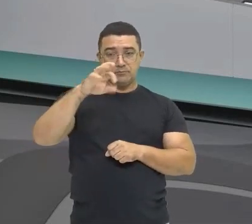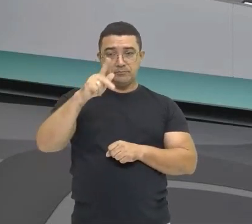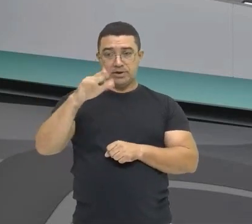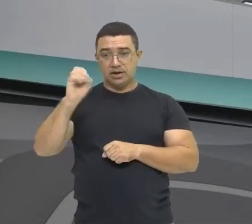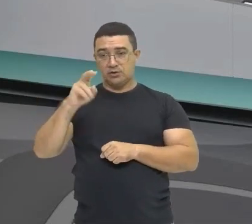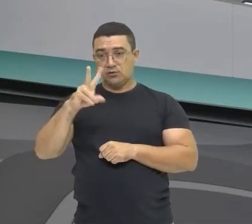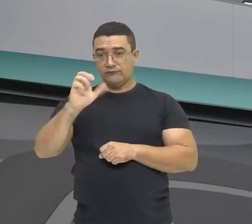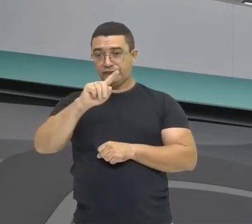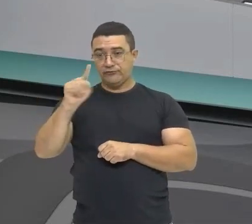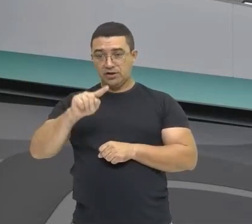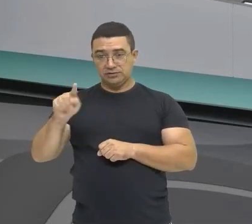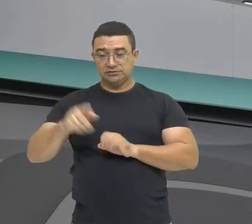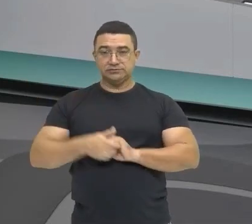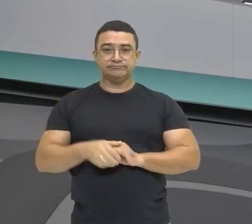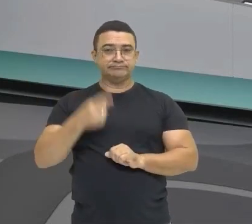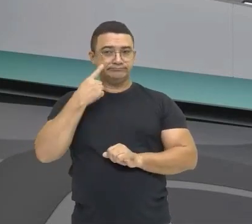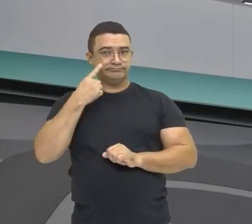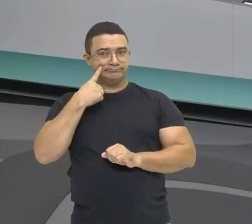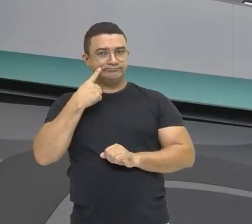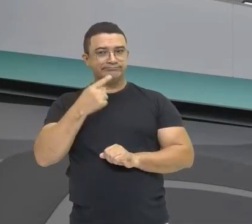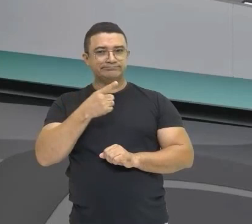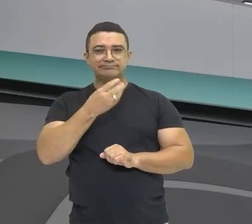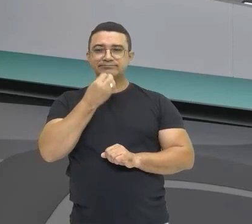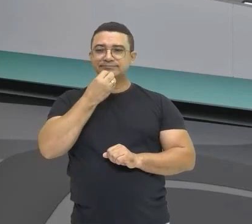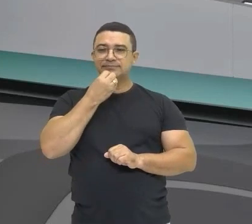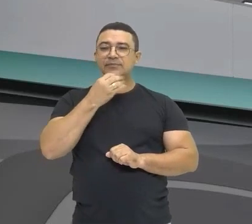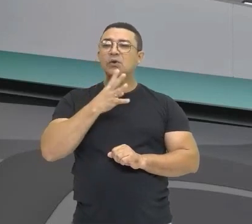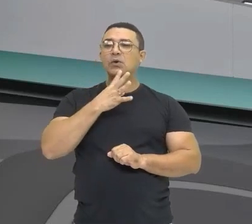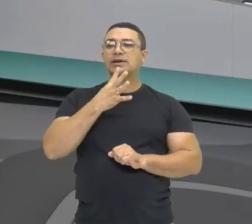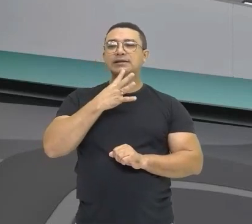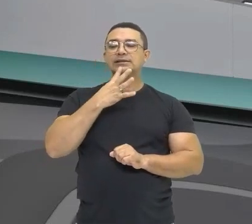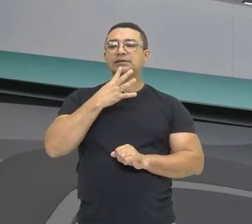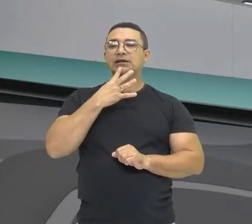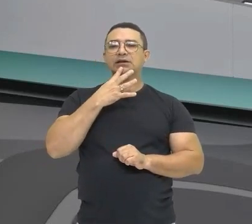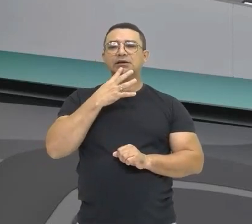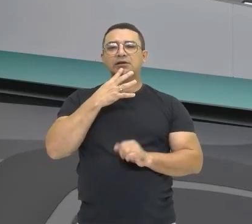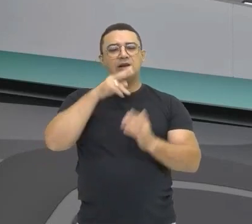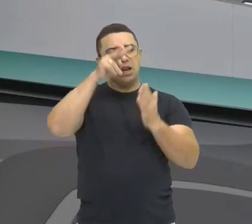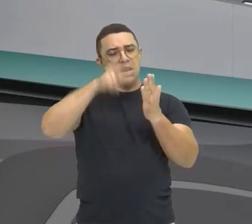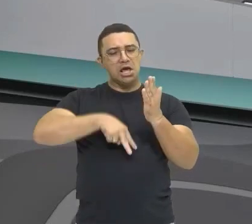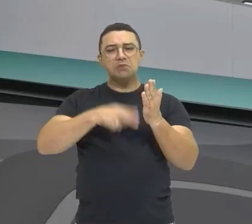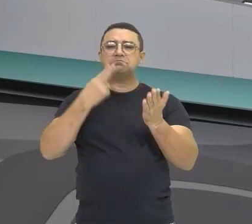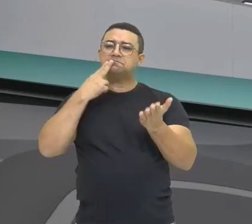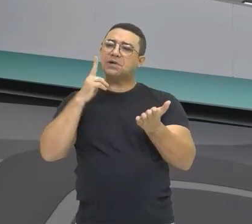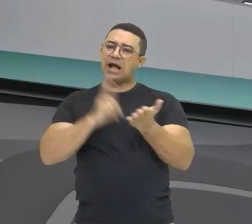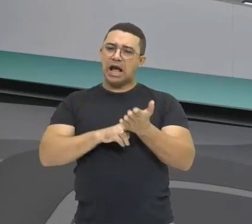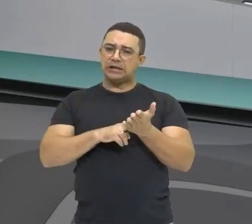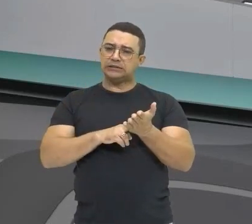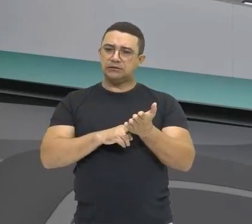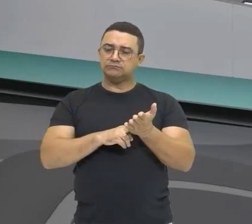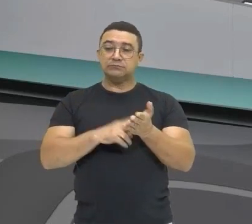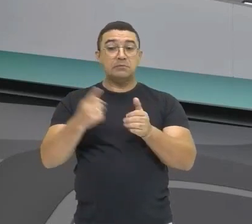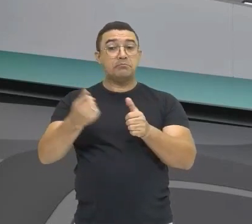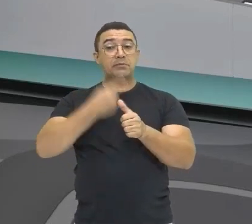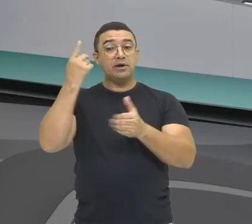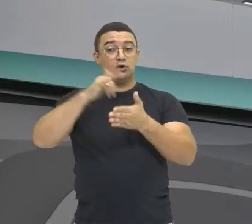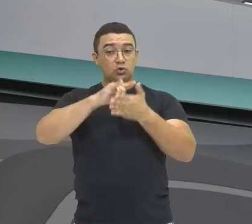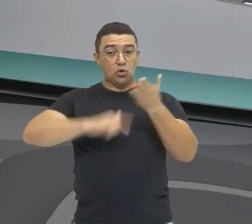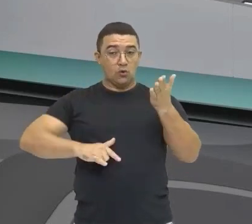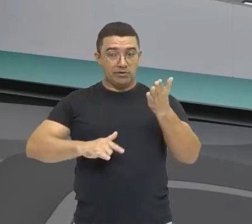bem. Então aqui você teve a oportunidade de conhecer um trecho pequeno, que a carta é